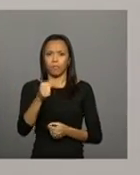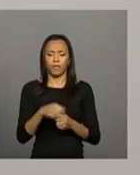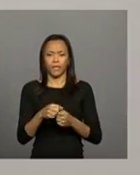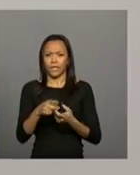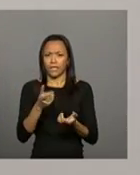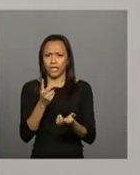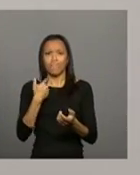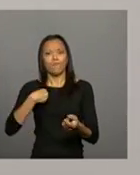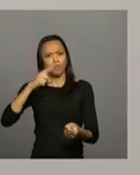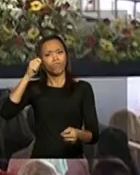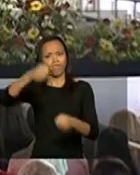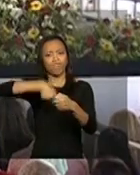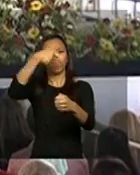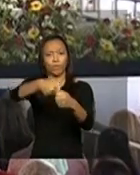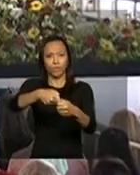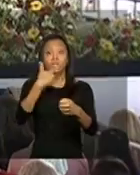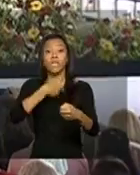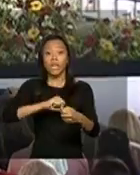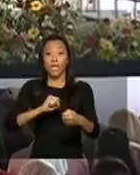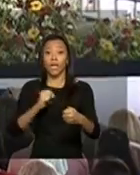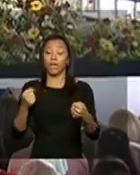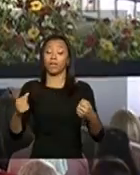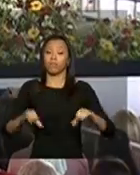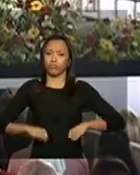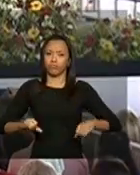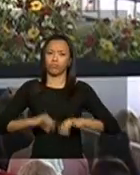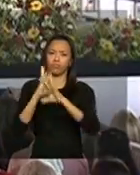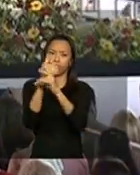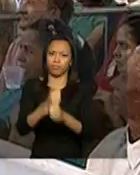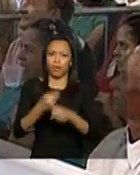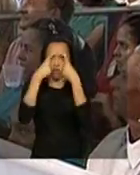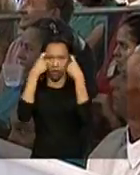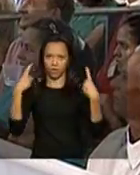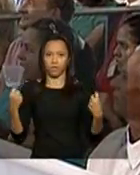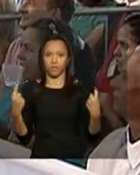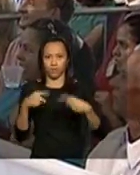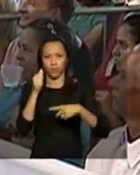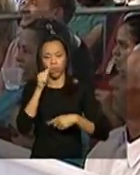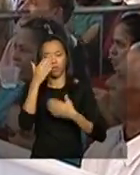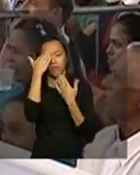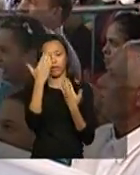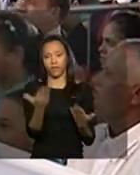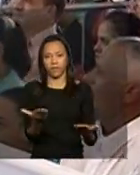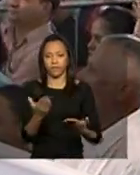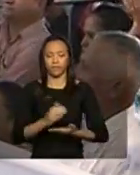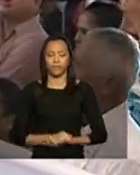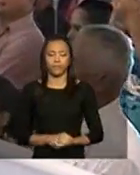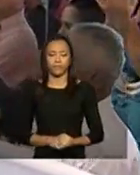contra o agressor. Tolerância zero contra a violência. Obrigada.